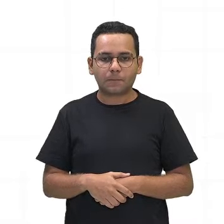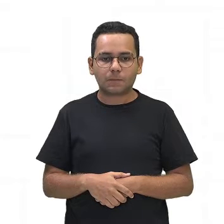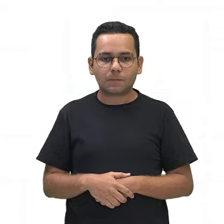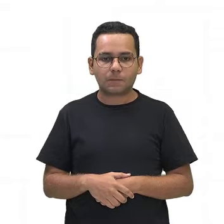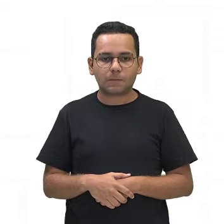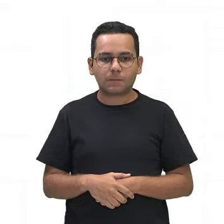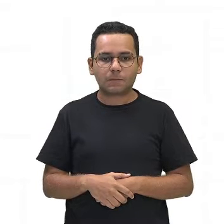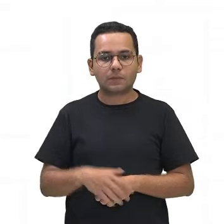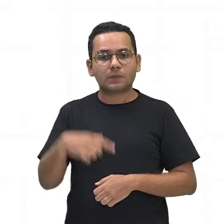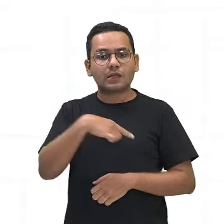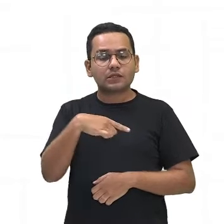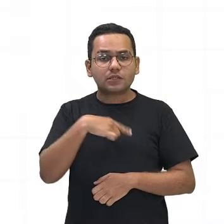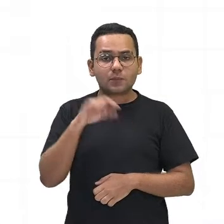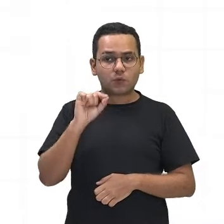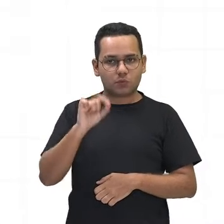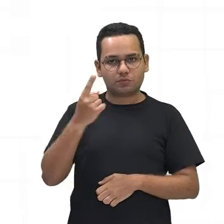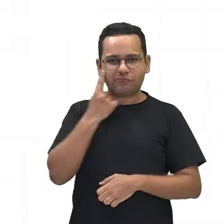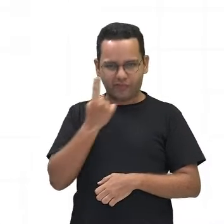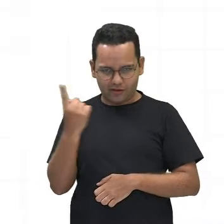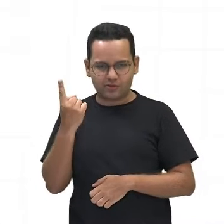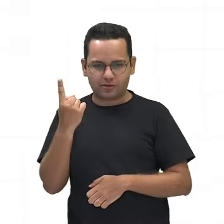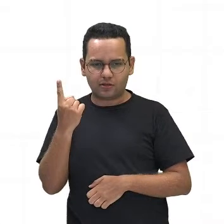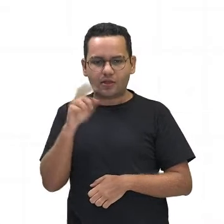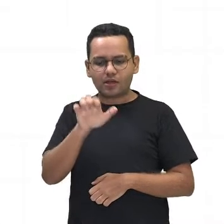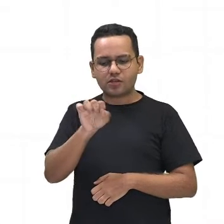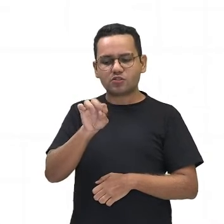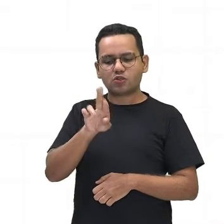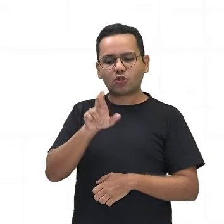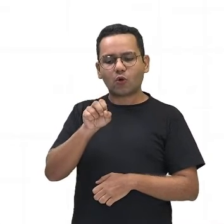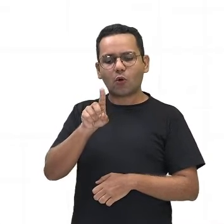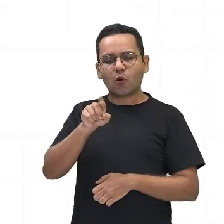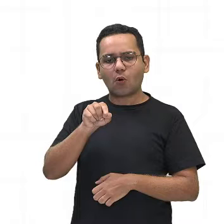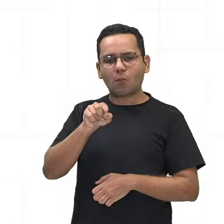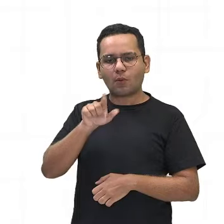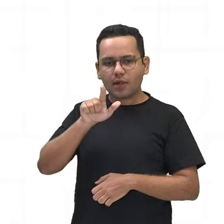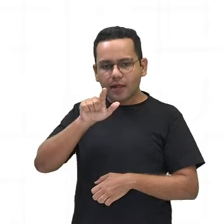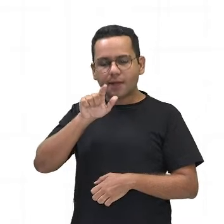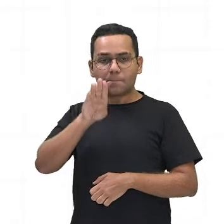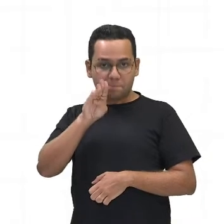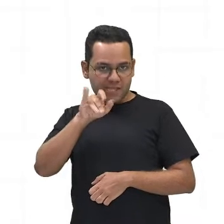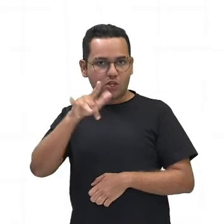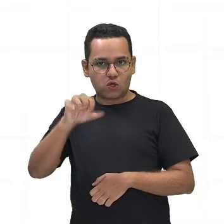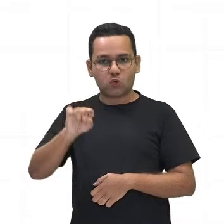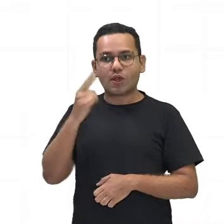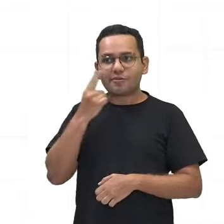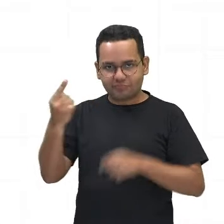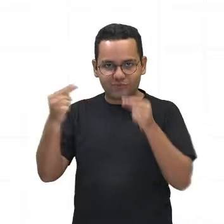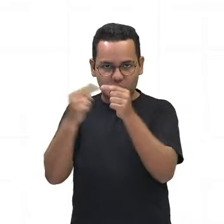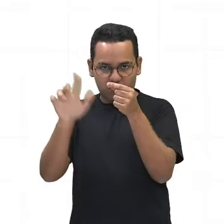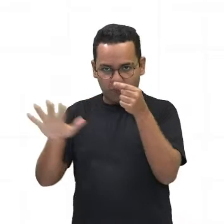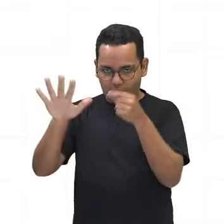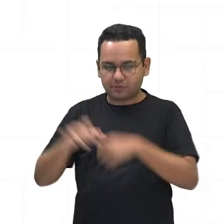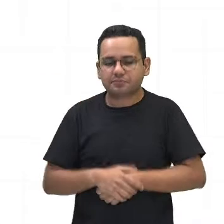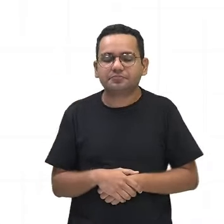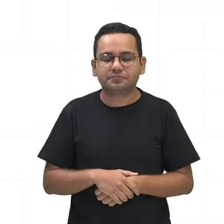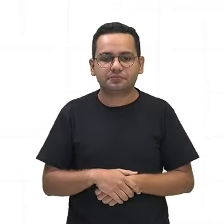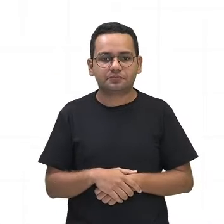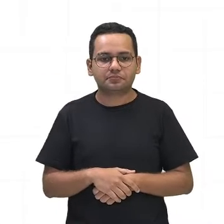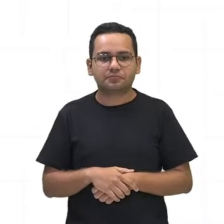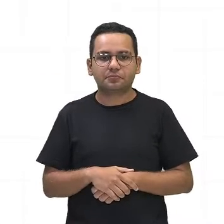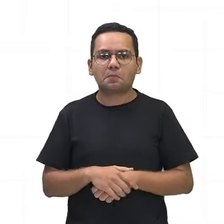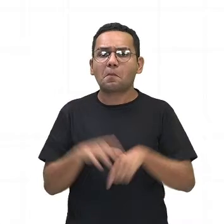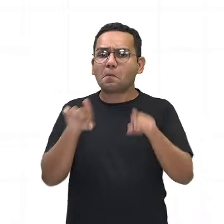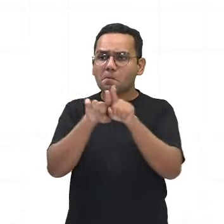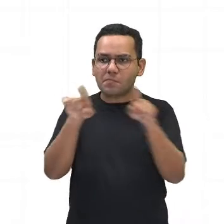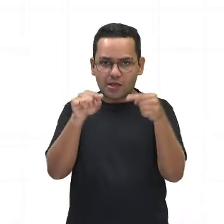folhas modificadas que são chamados estróbilos. Então aí basicamente as gimnospermas,